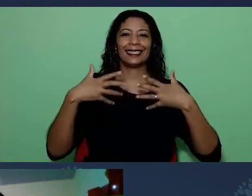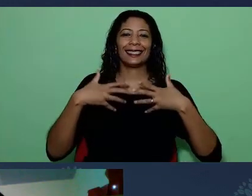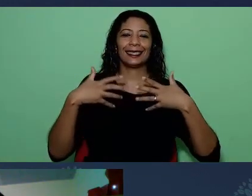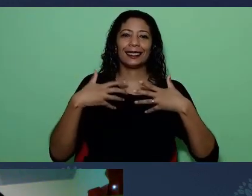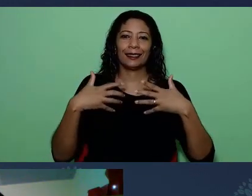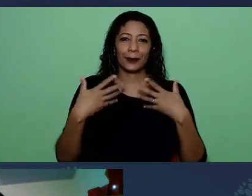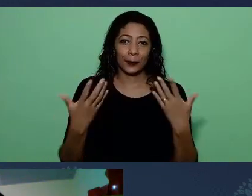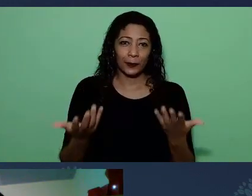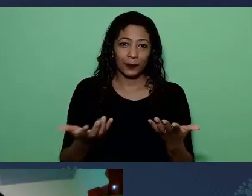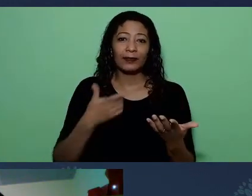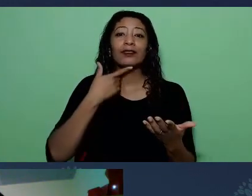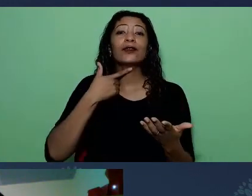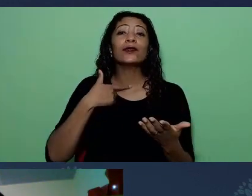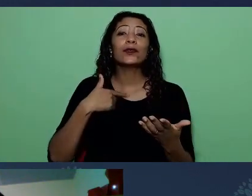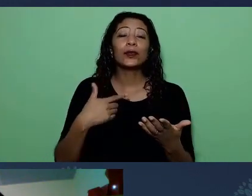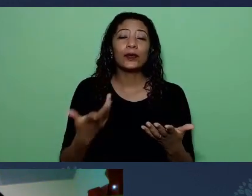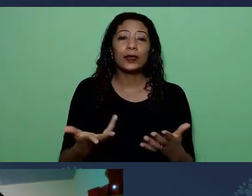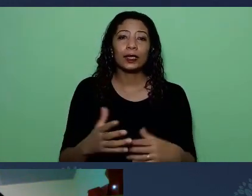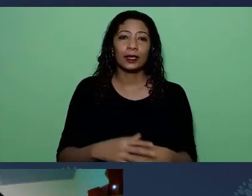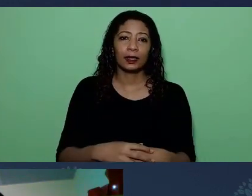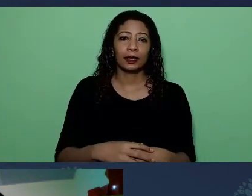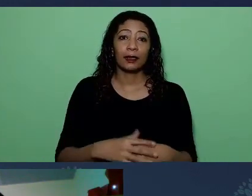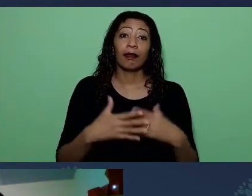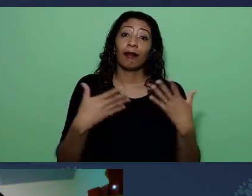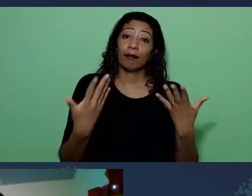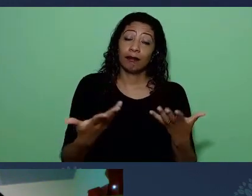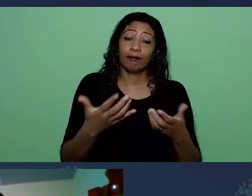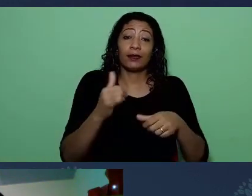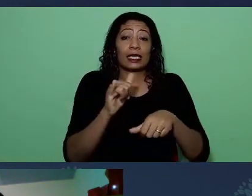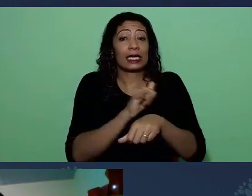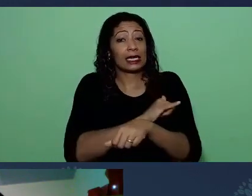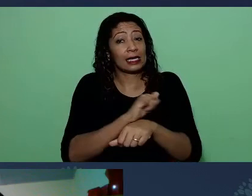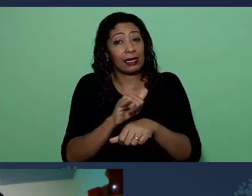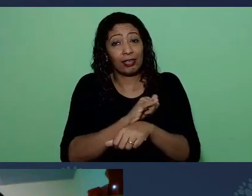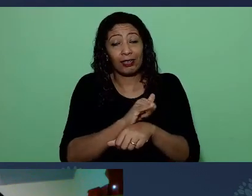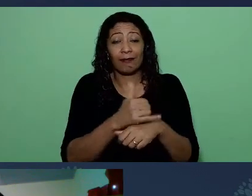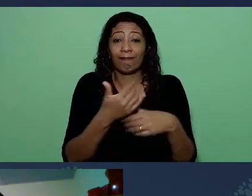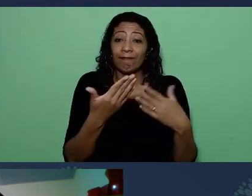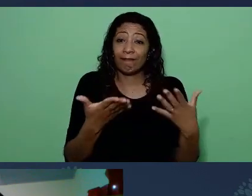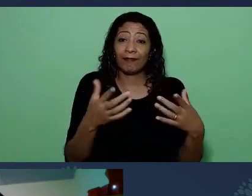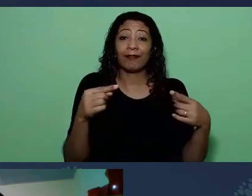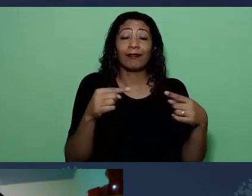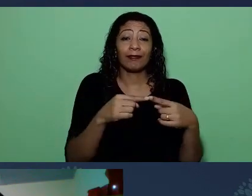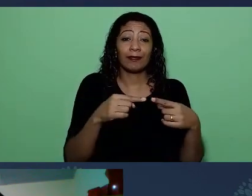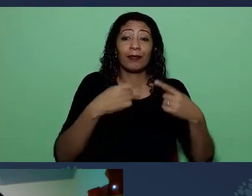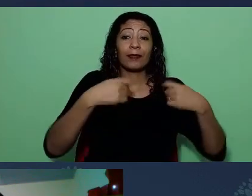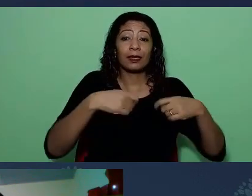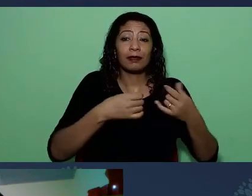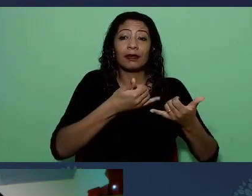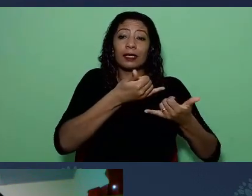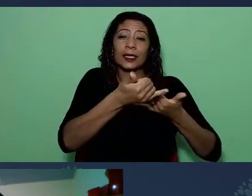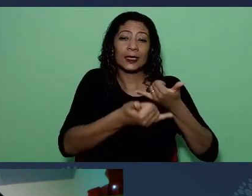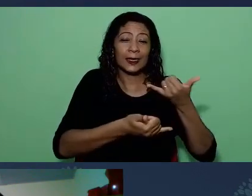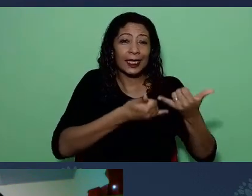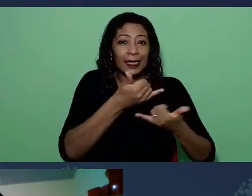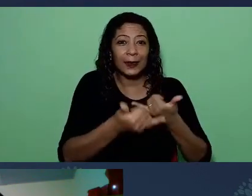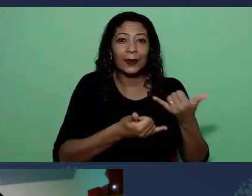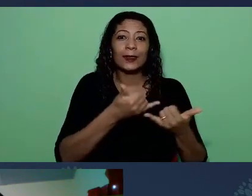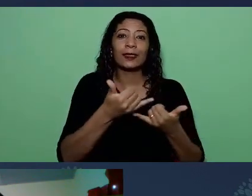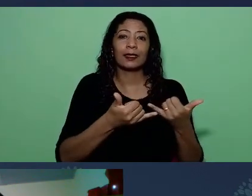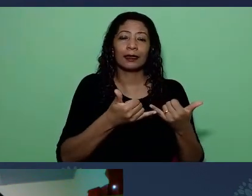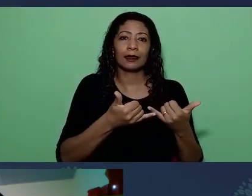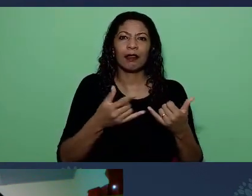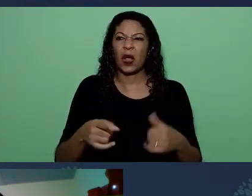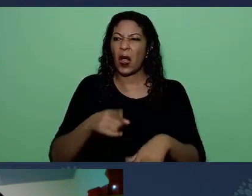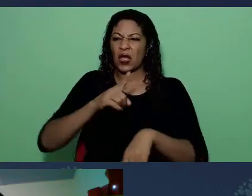participação. Então, as táticas são essas. Nós temos... Olha, isso é hora de tomar remédio. Você